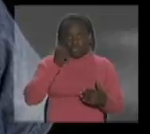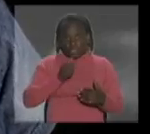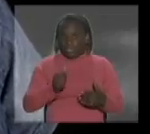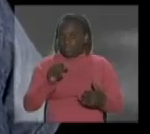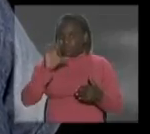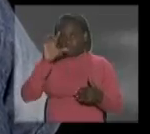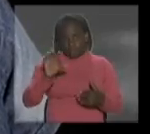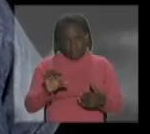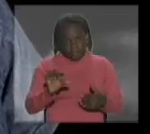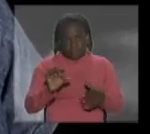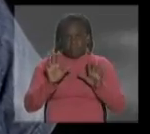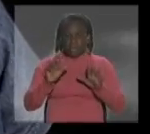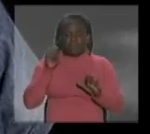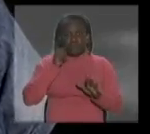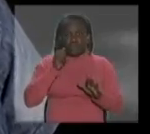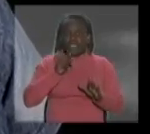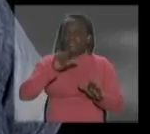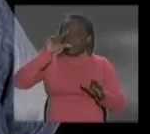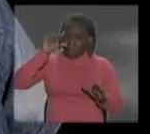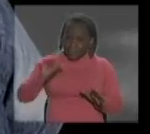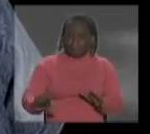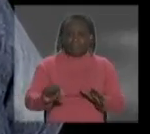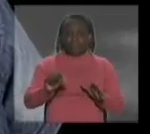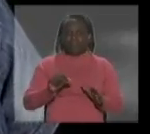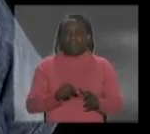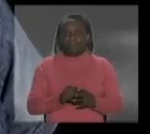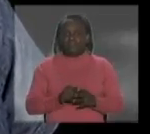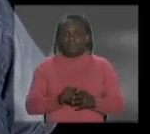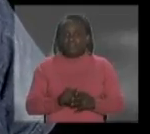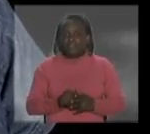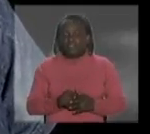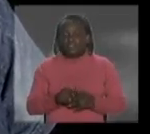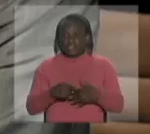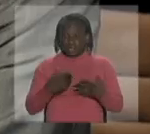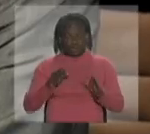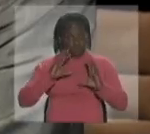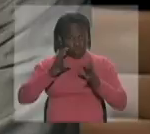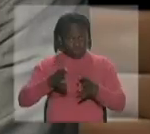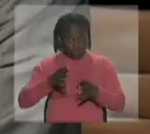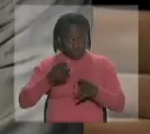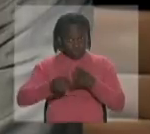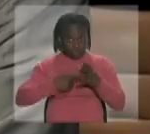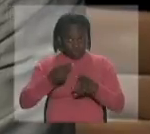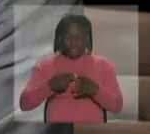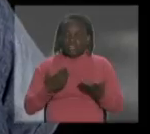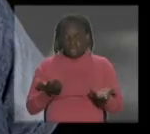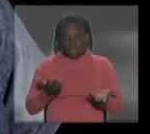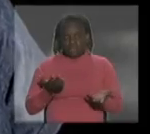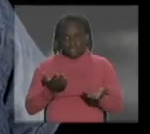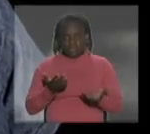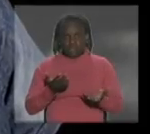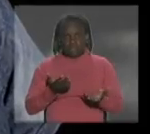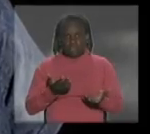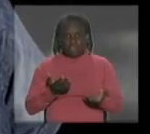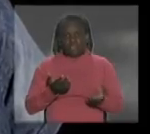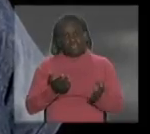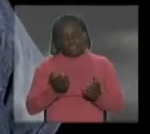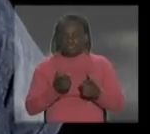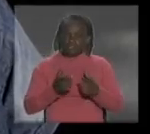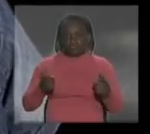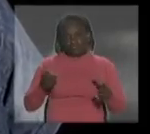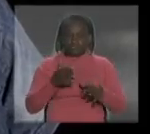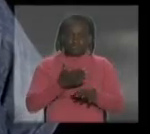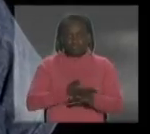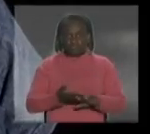mulheres é menor, sendo que a das mulheres negras é menor ainda. É isso no mundo, né? Sim, de um modo